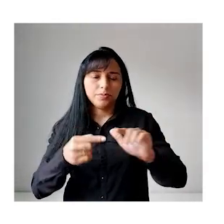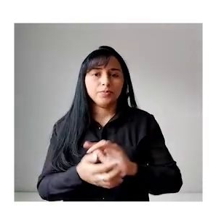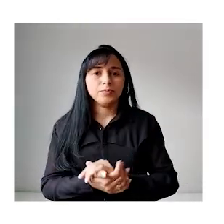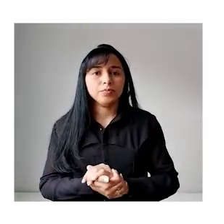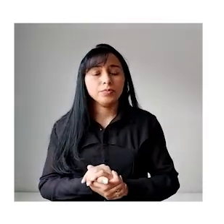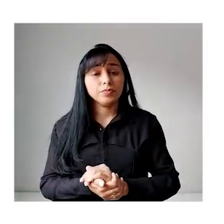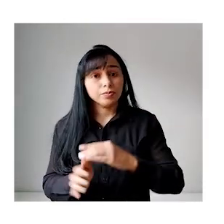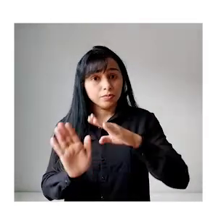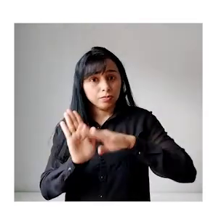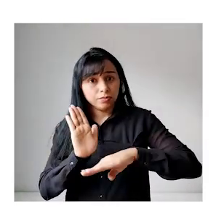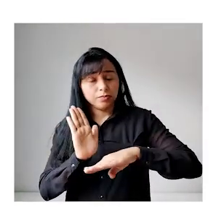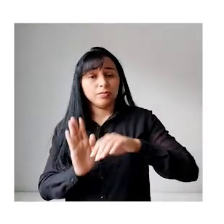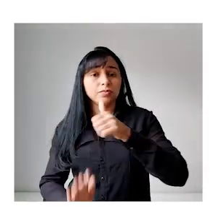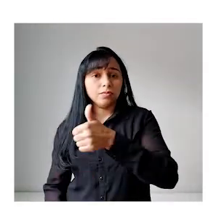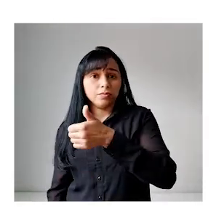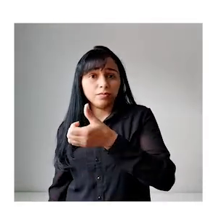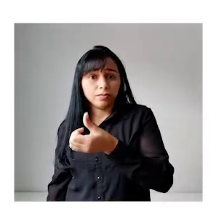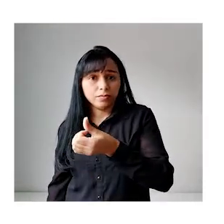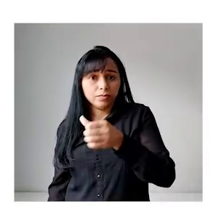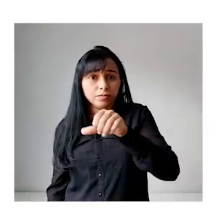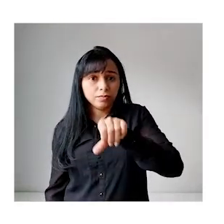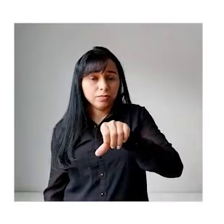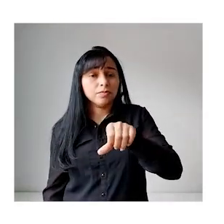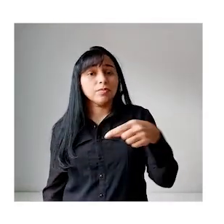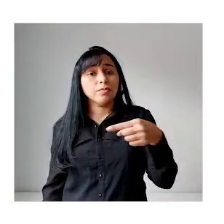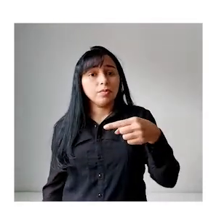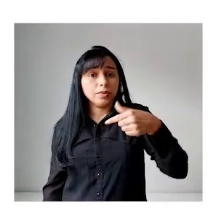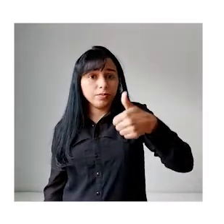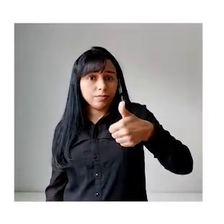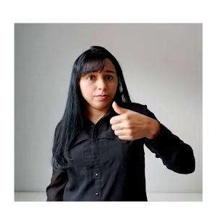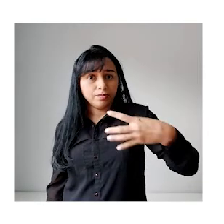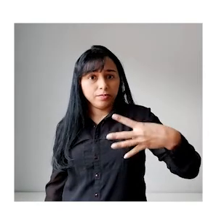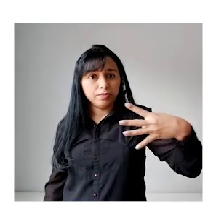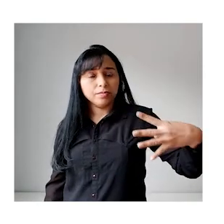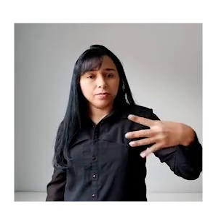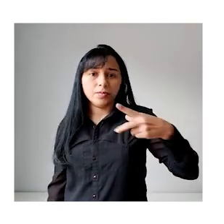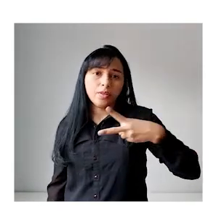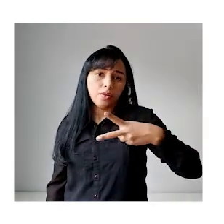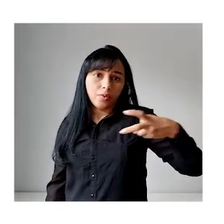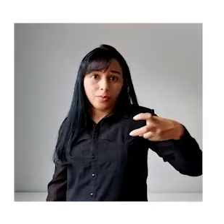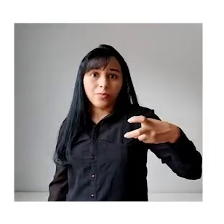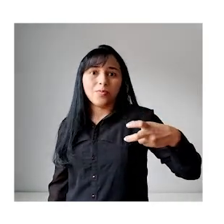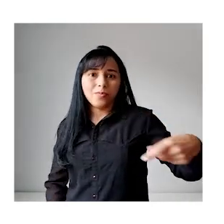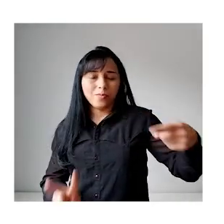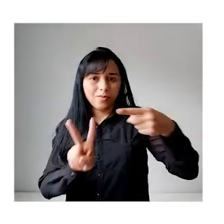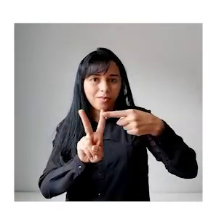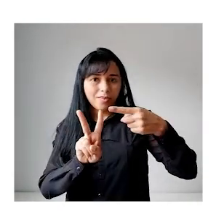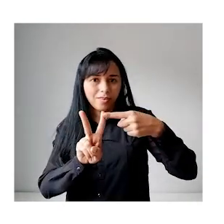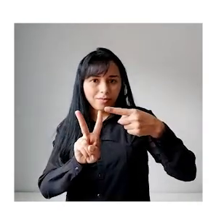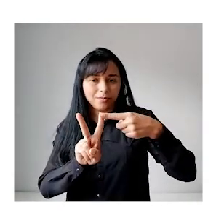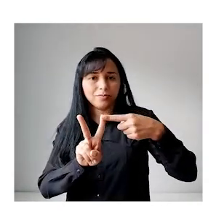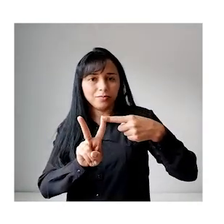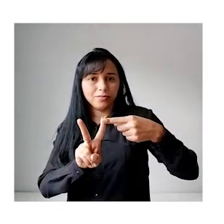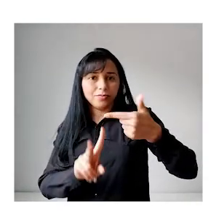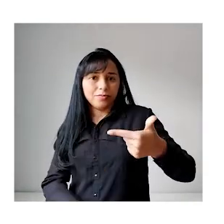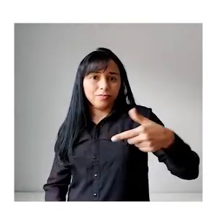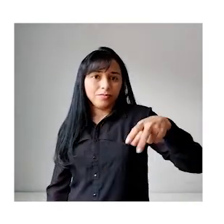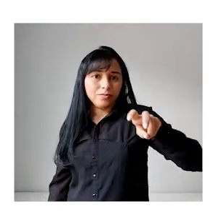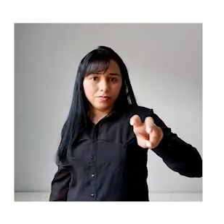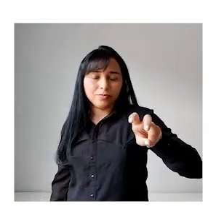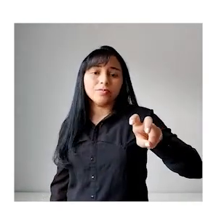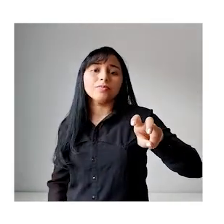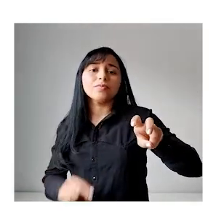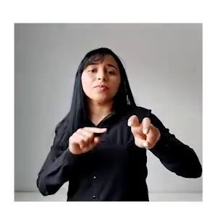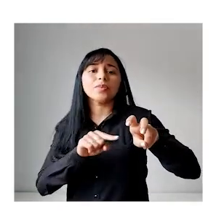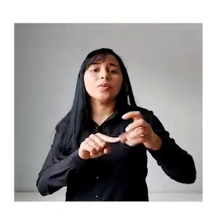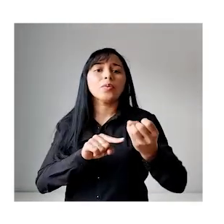realizando essa subtração, 169 menos 144 é igual a raiz quadrada de 25.